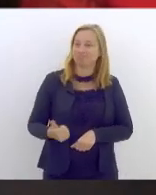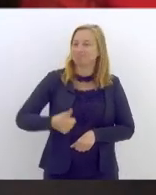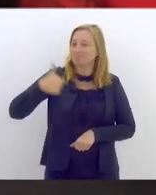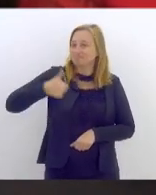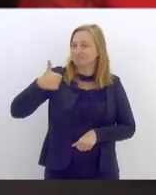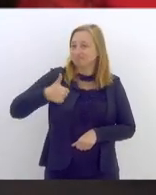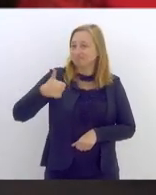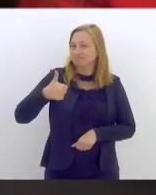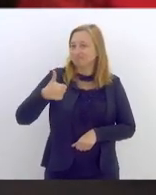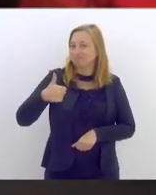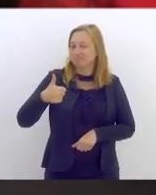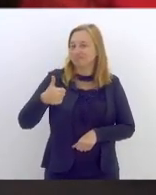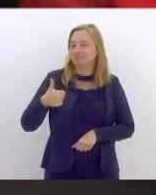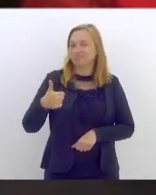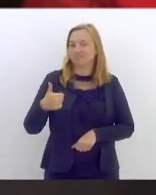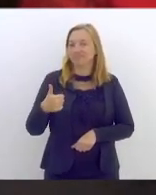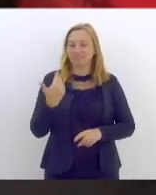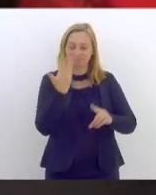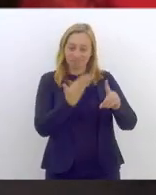que tange homenageado